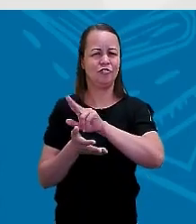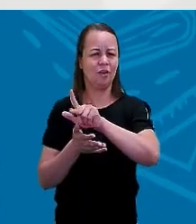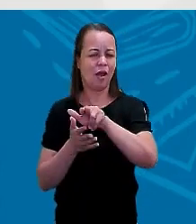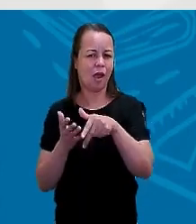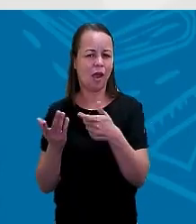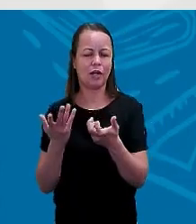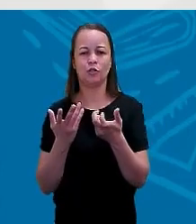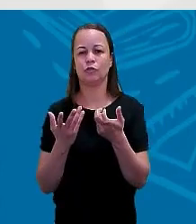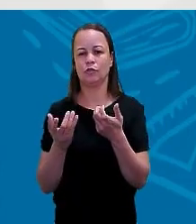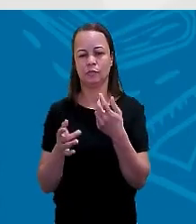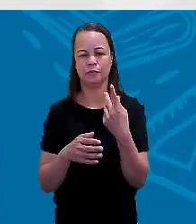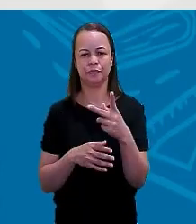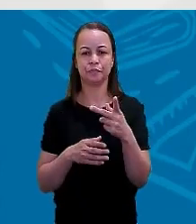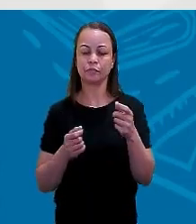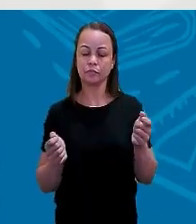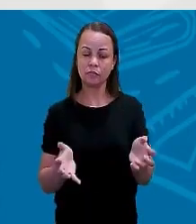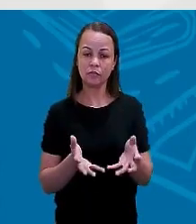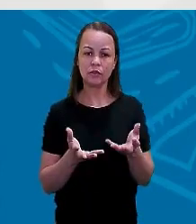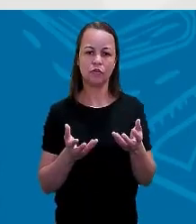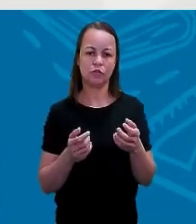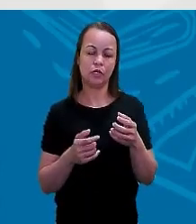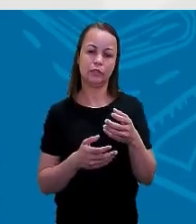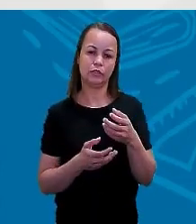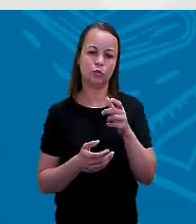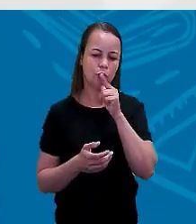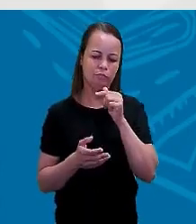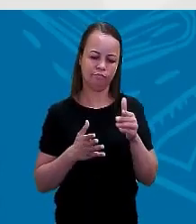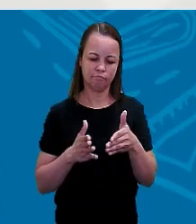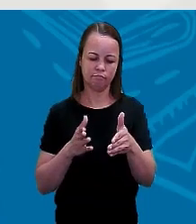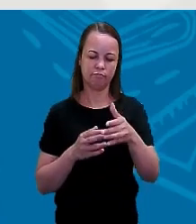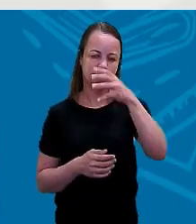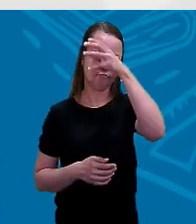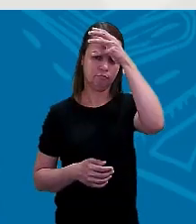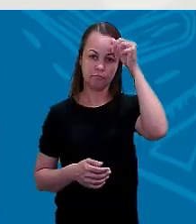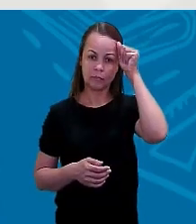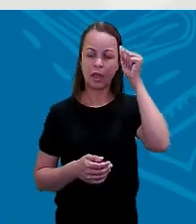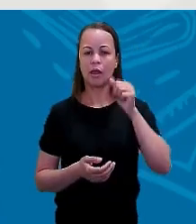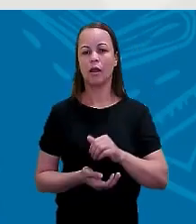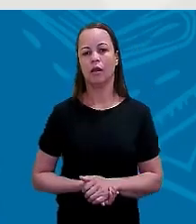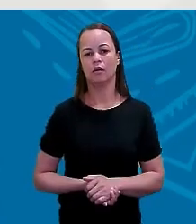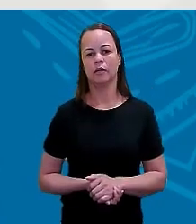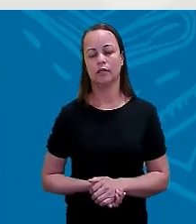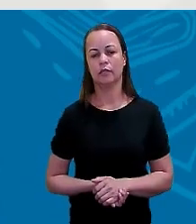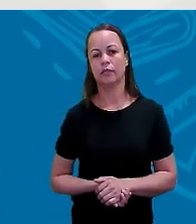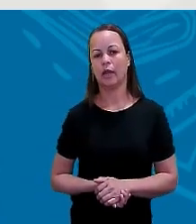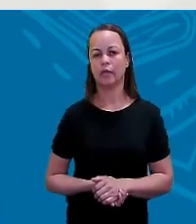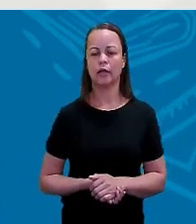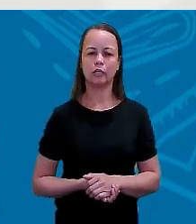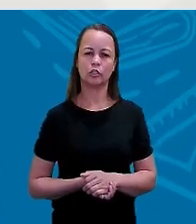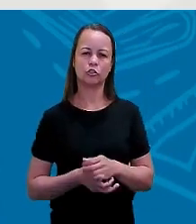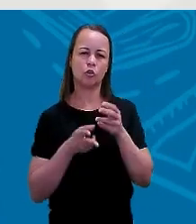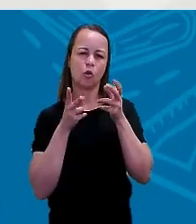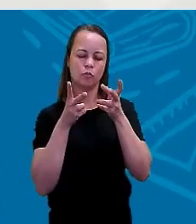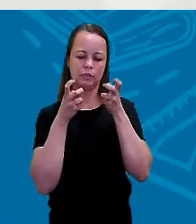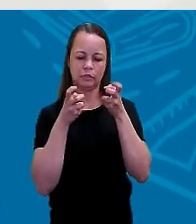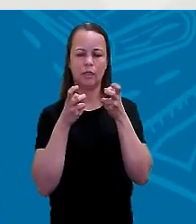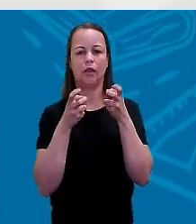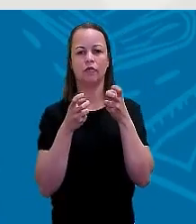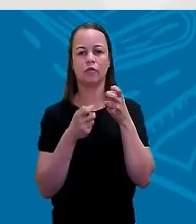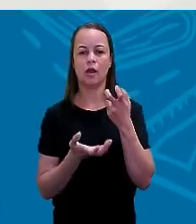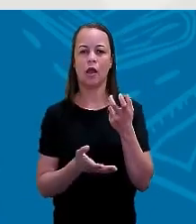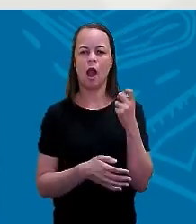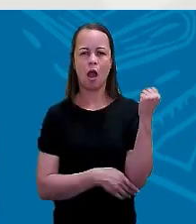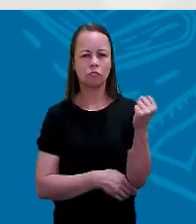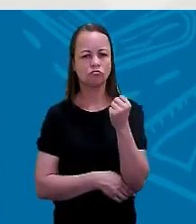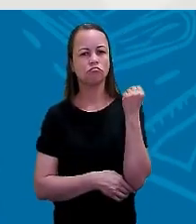Rio Amazonas ou de outros afluentes do Rio Amazonas. Daí a gente enxerga, né, como é urgente,